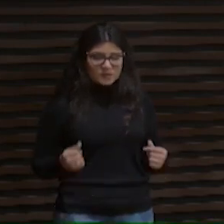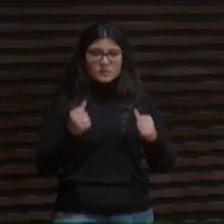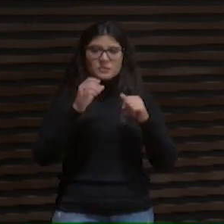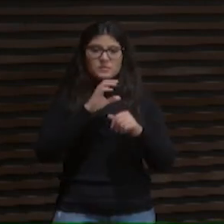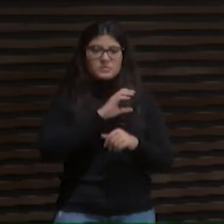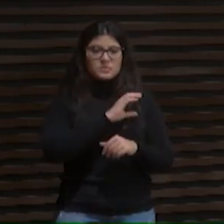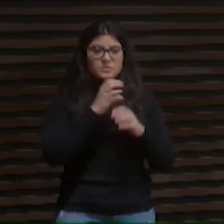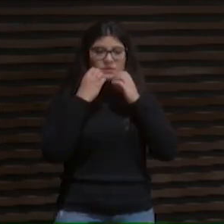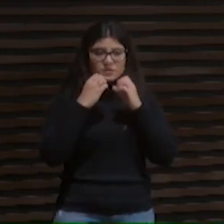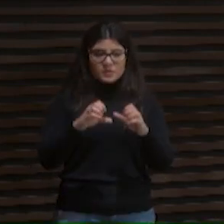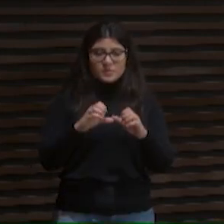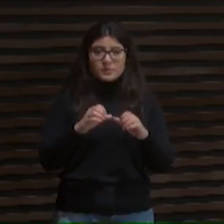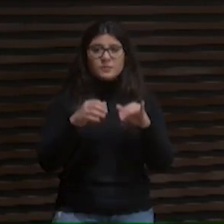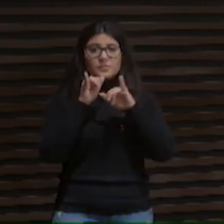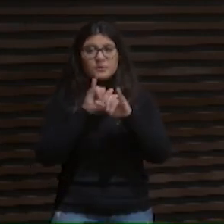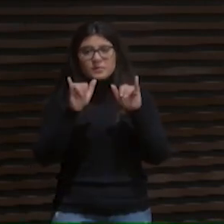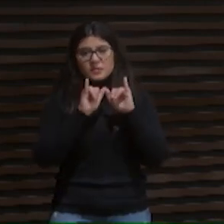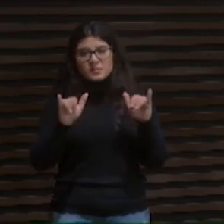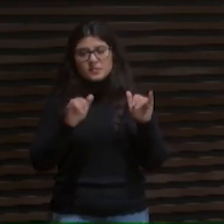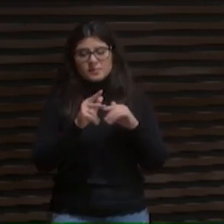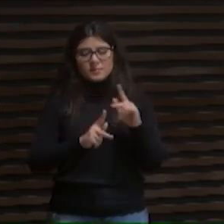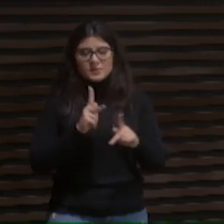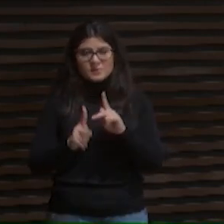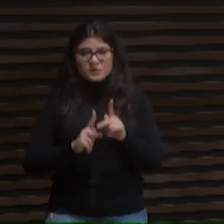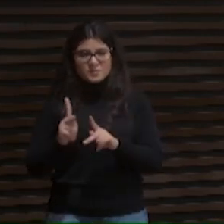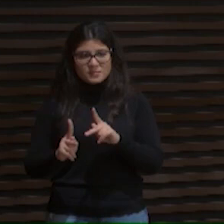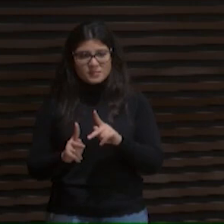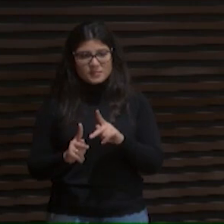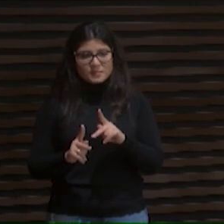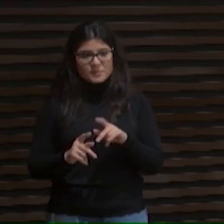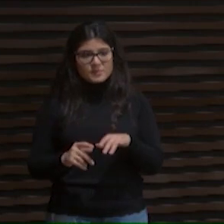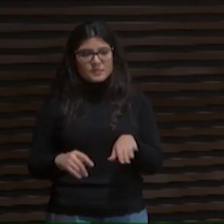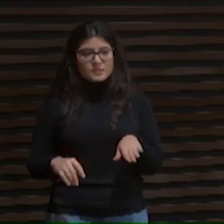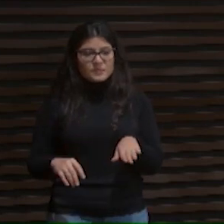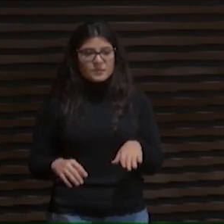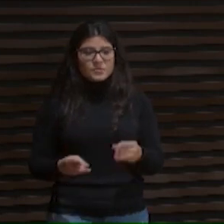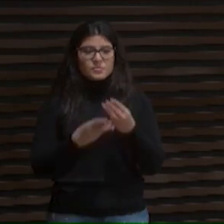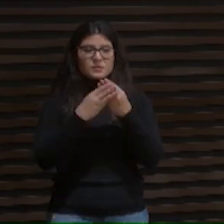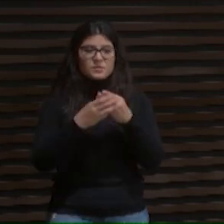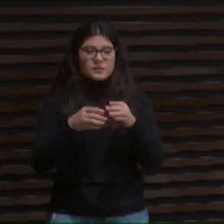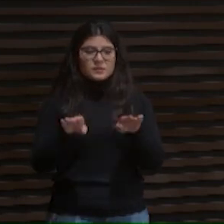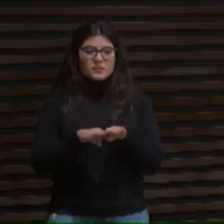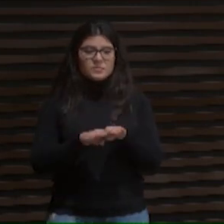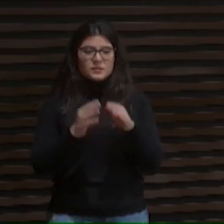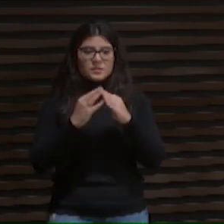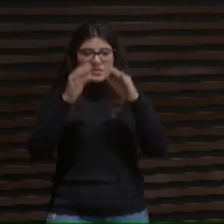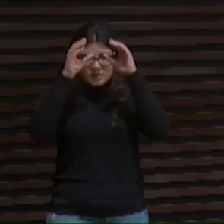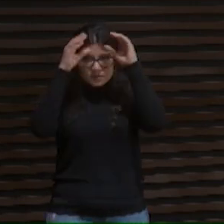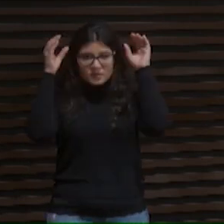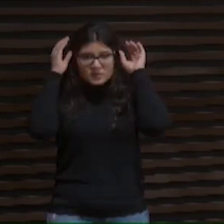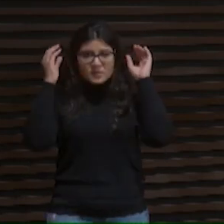Inclusive, ali proclamou para os gentios, judeus e os da casa de César. Cumpriu o propósito de Deus a